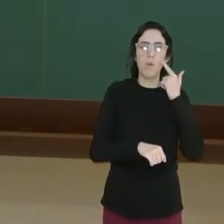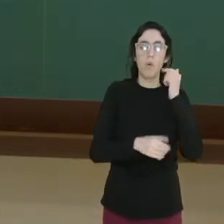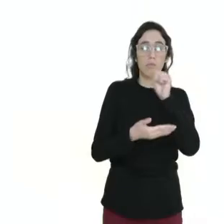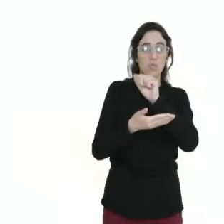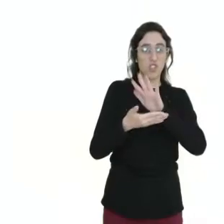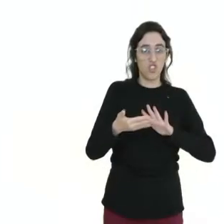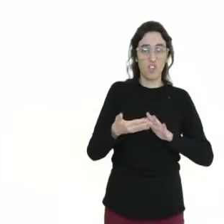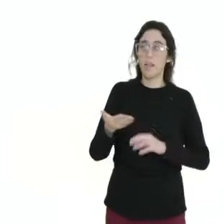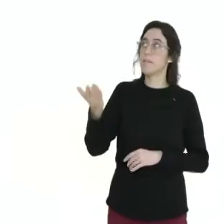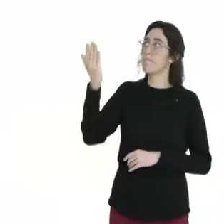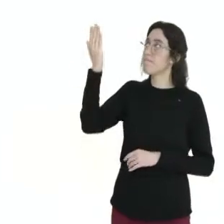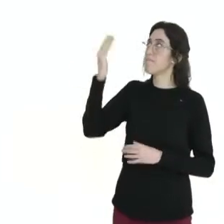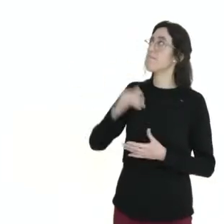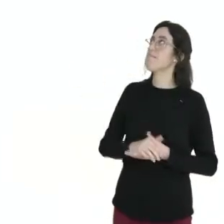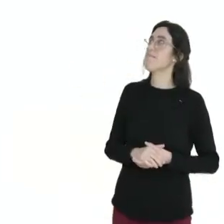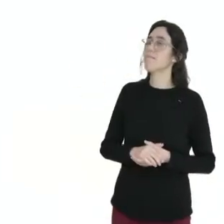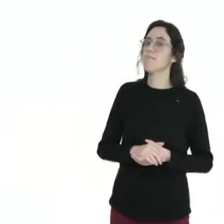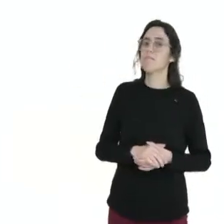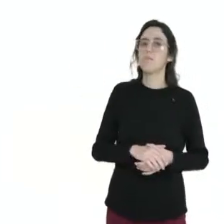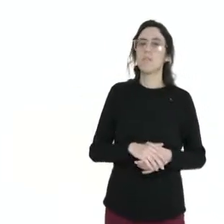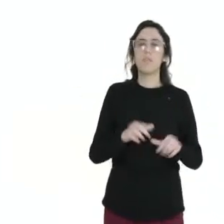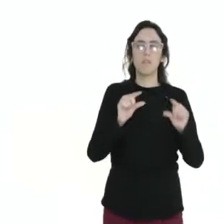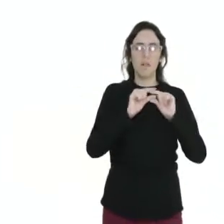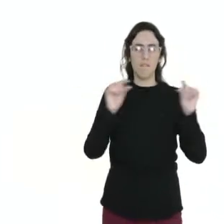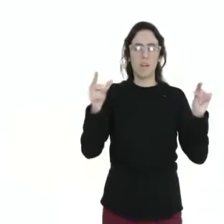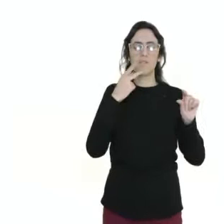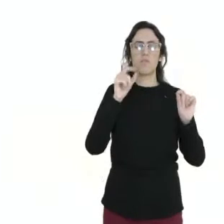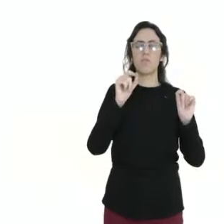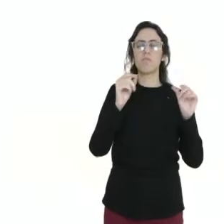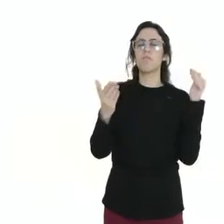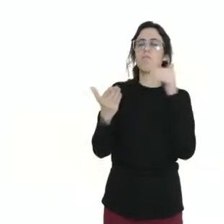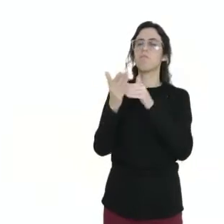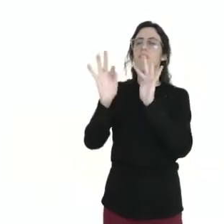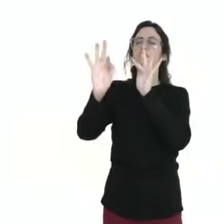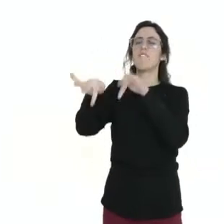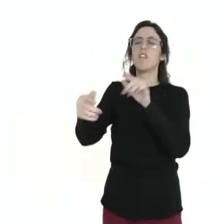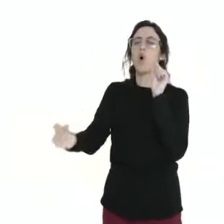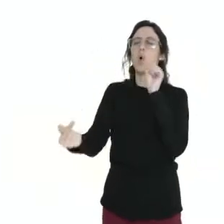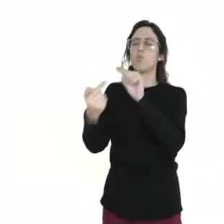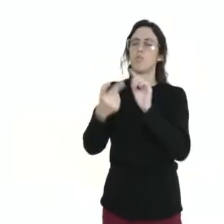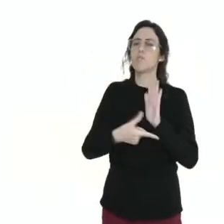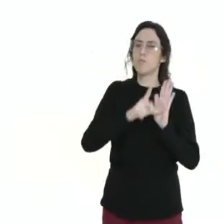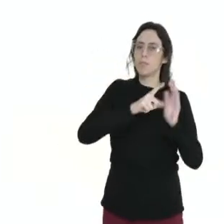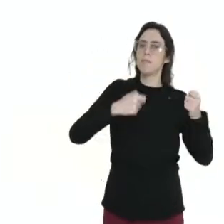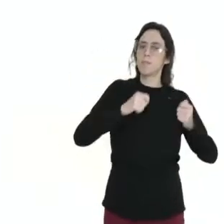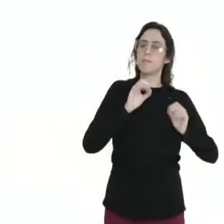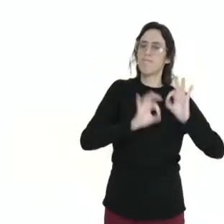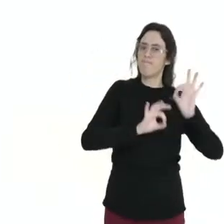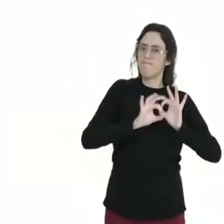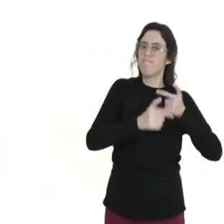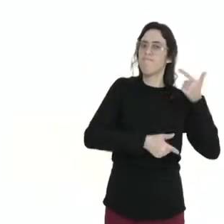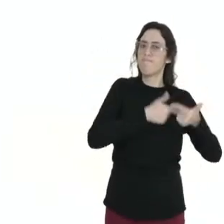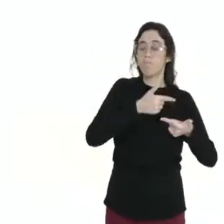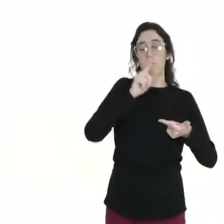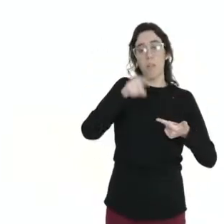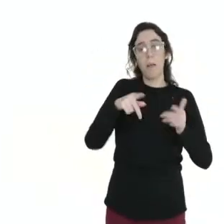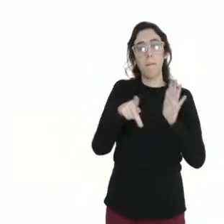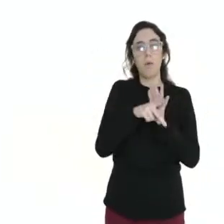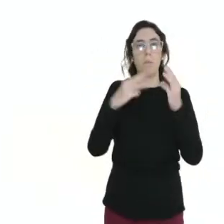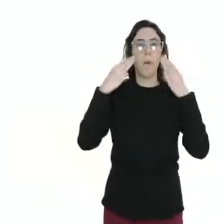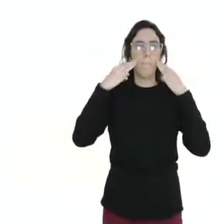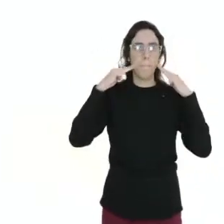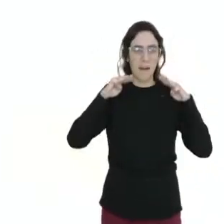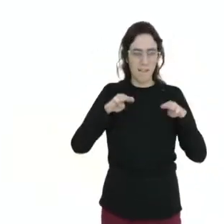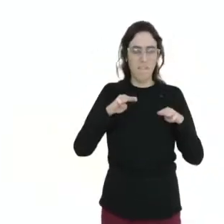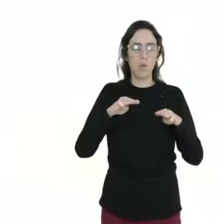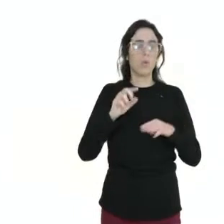aqui. Então, a frase "os fins justificam os meios", atribuída ao filósofo florentino Nicolau Maquiavel,